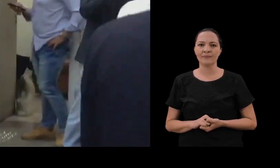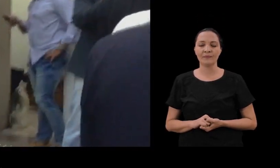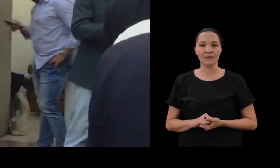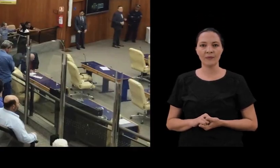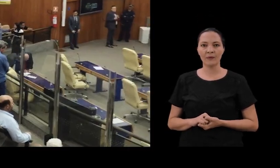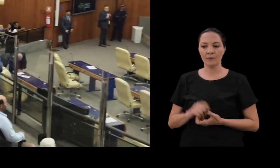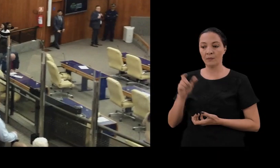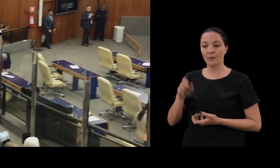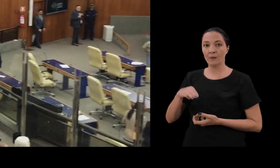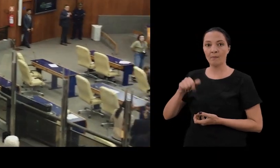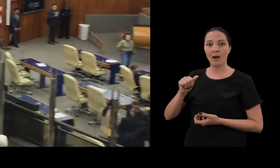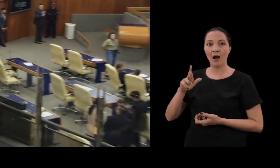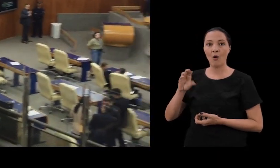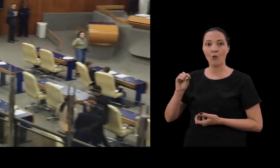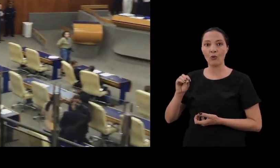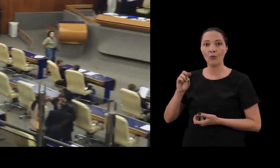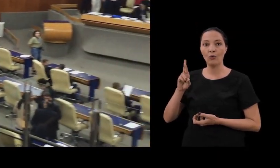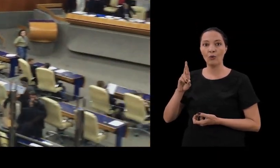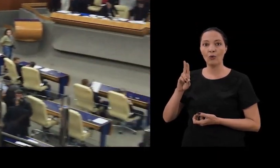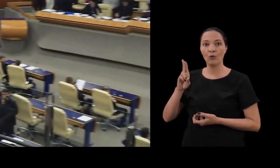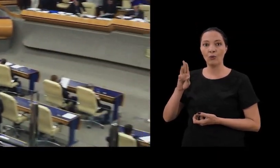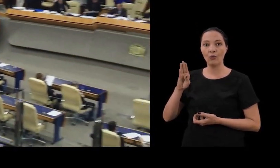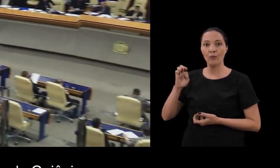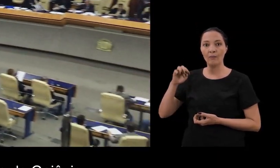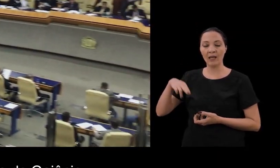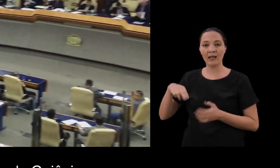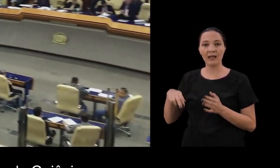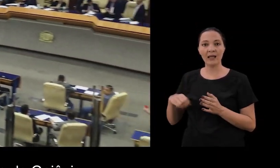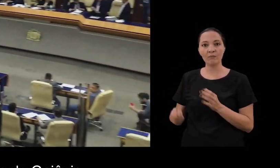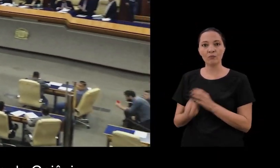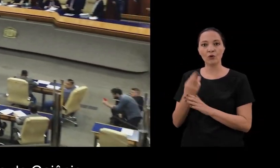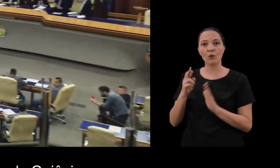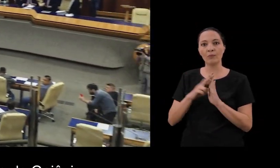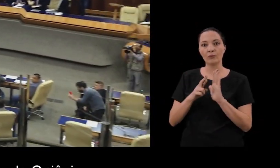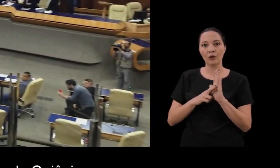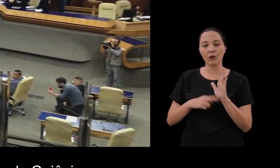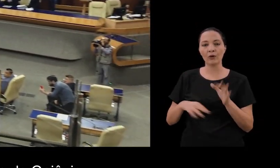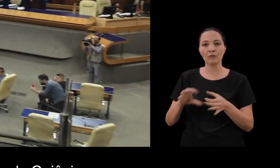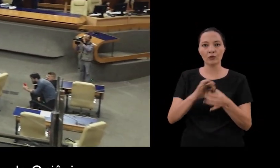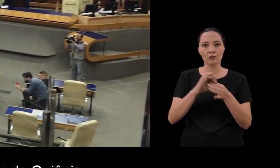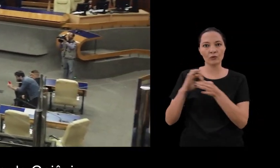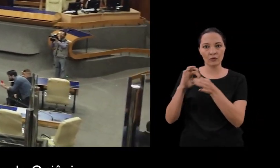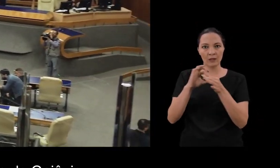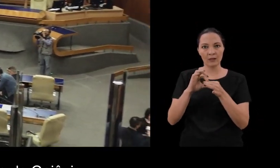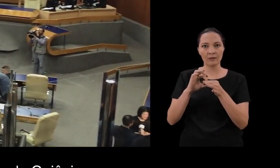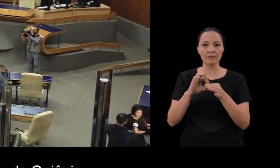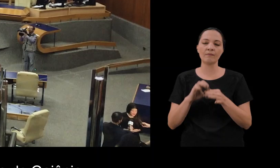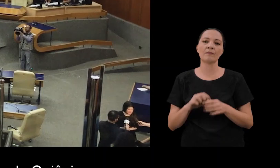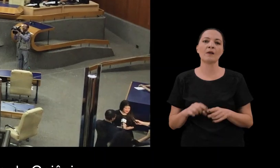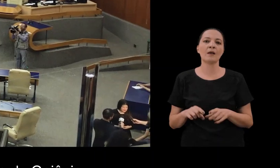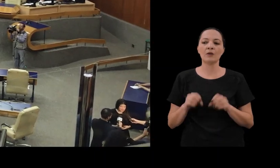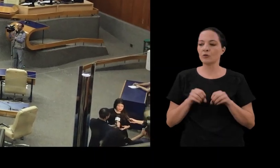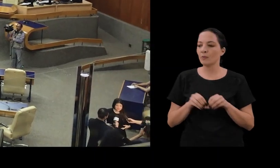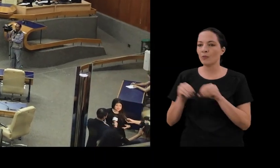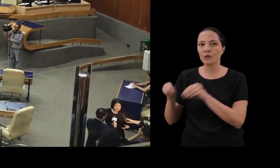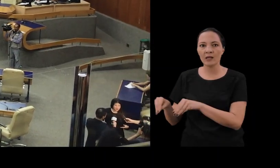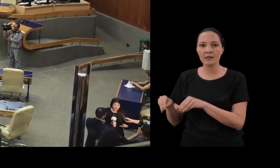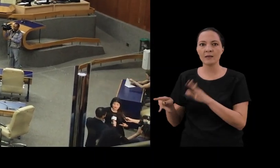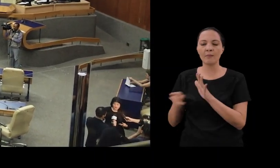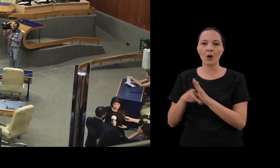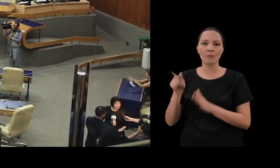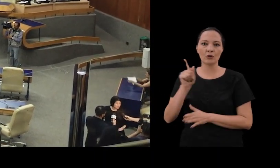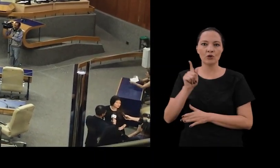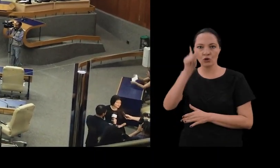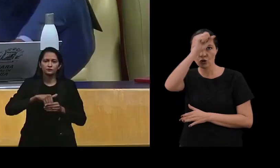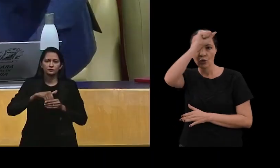Próximo projeto. Mauro Rubem, cria o protocolo unificado das remoções no município de Goiânia e das outras providências. Clécio Alves,